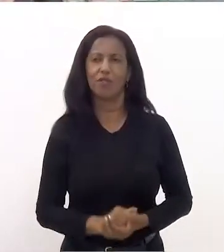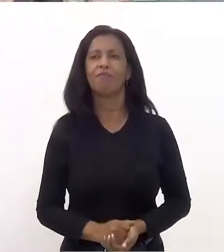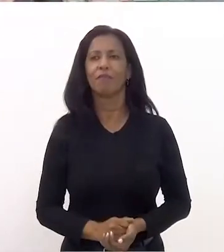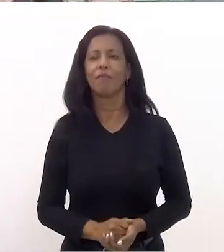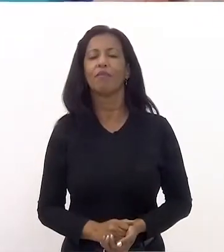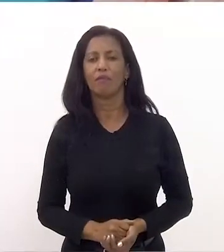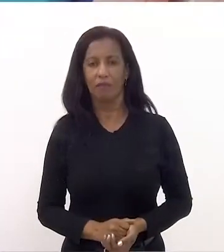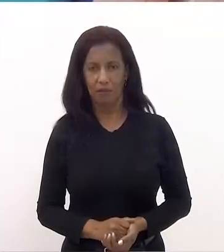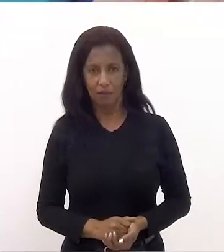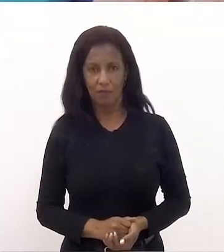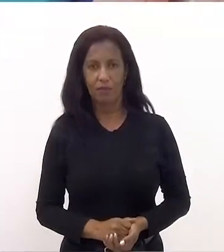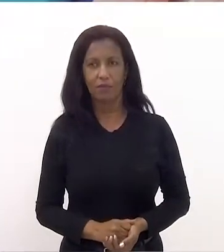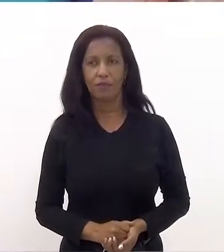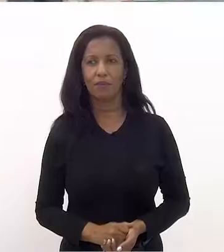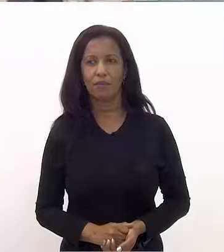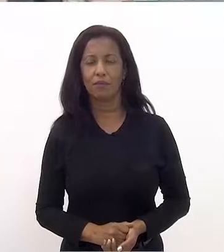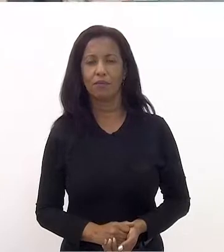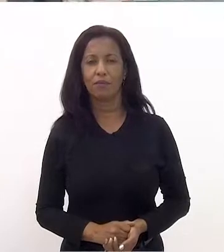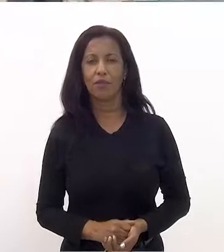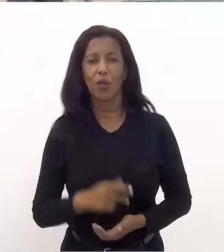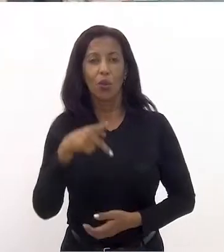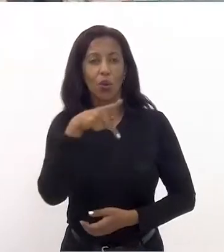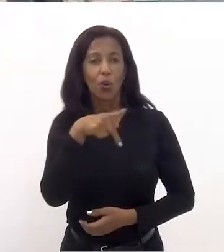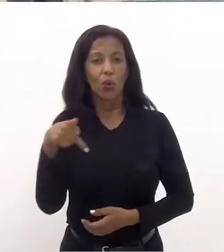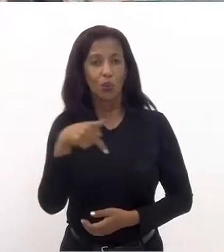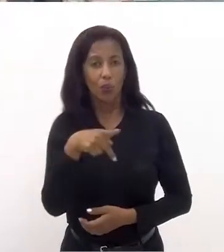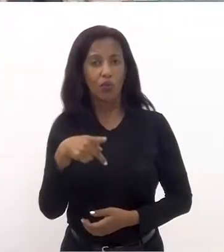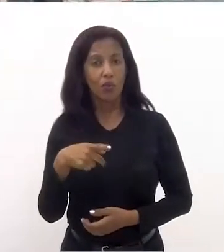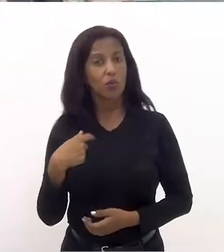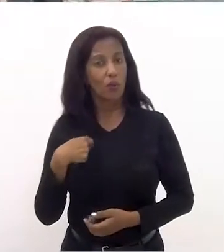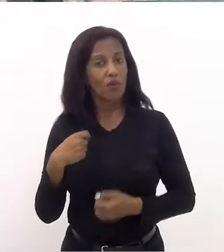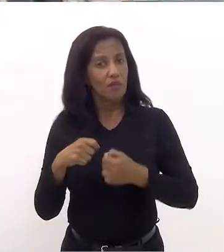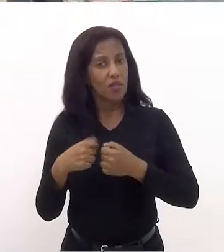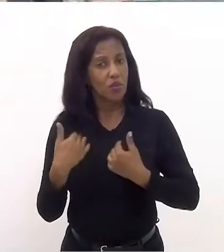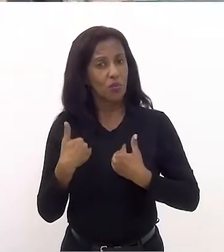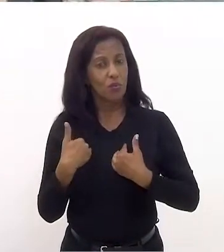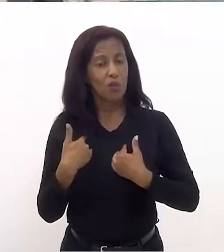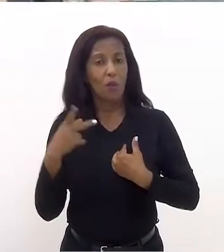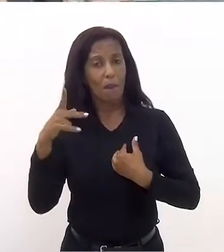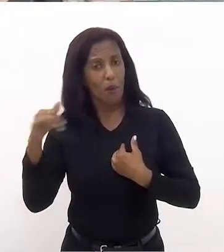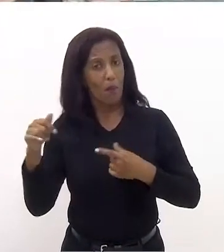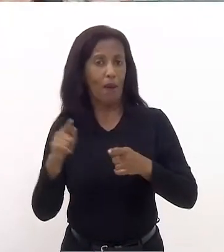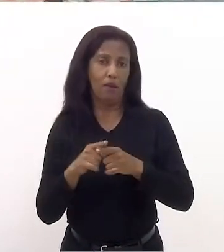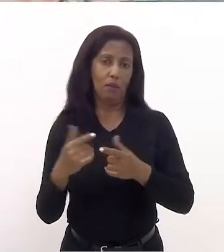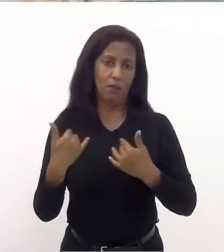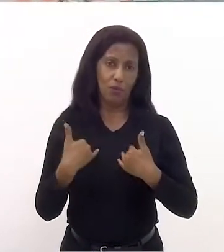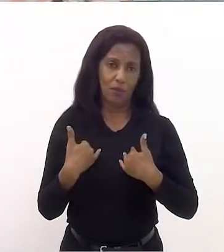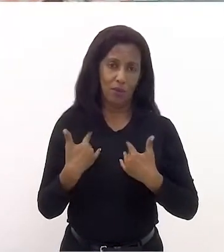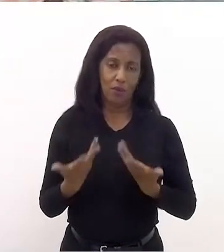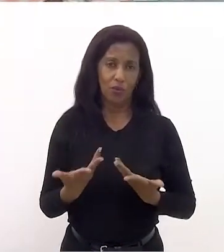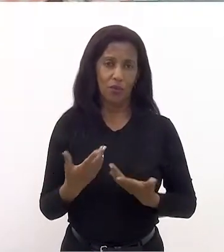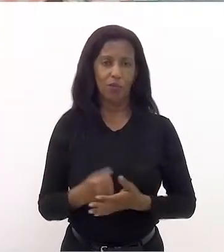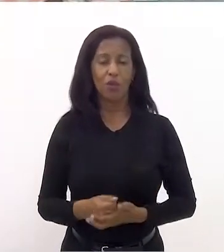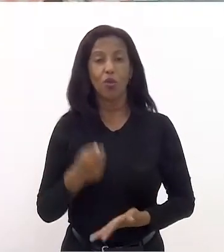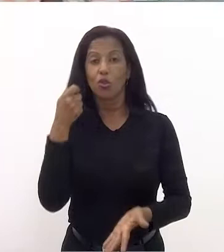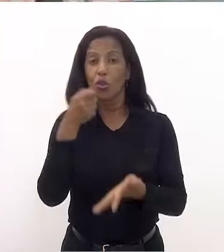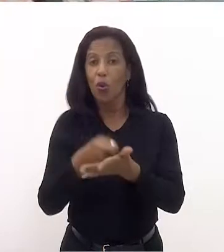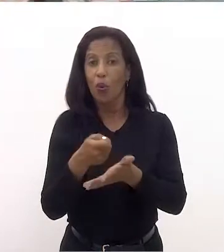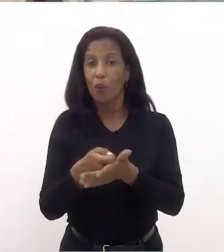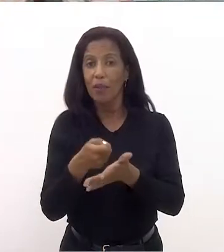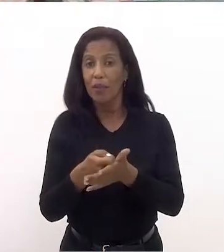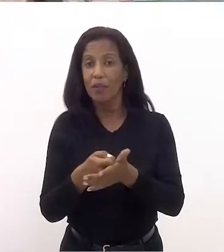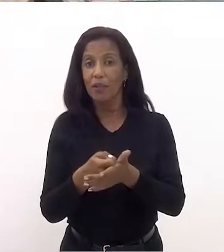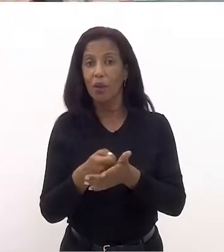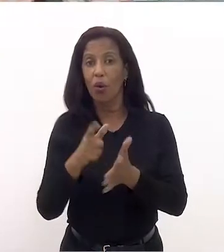isso. Sim, mas não está engessado, né? Um professor fez isso comigo também. Meu pai fez isso comigo. Eu tinha